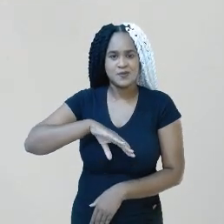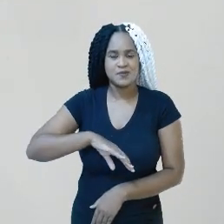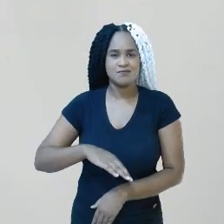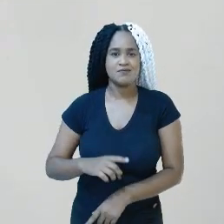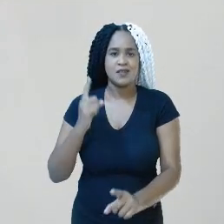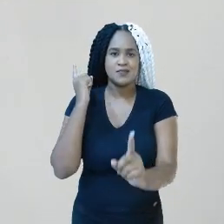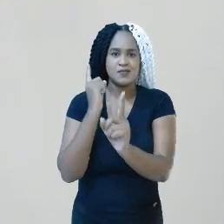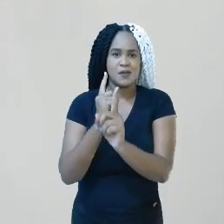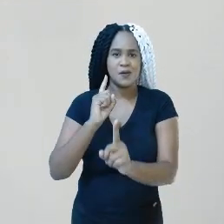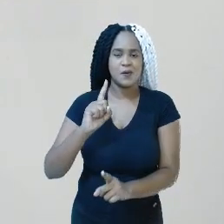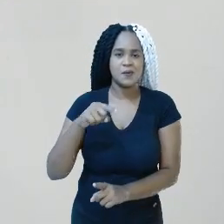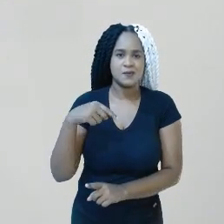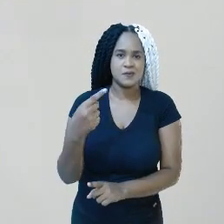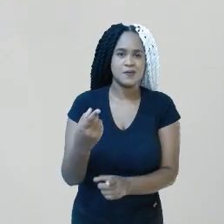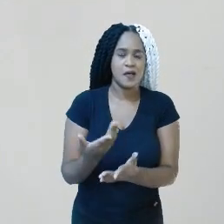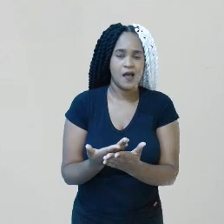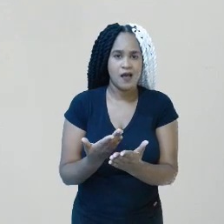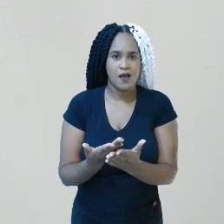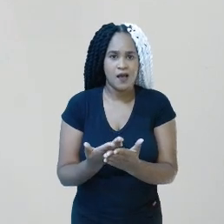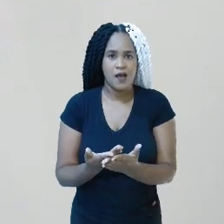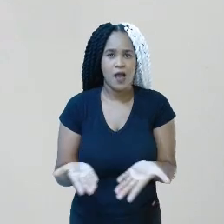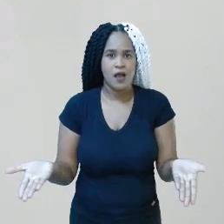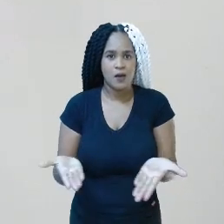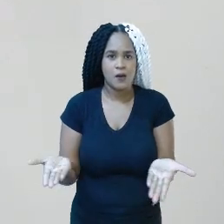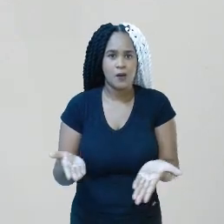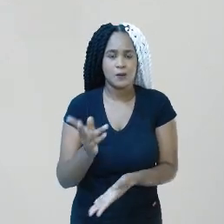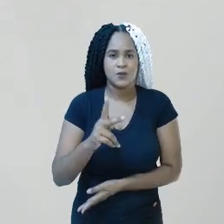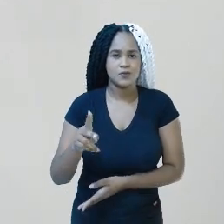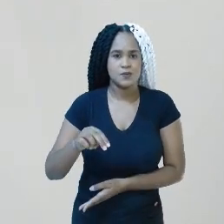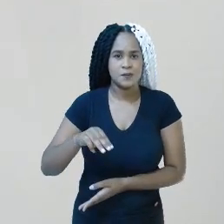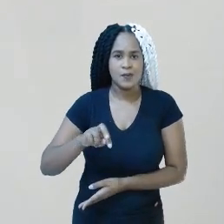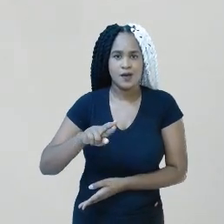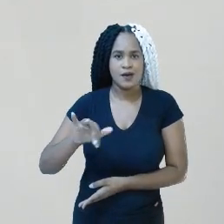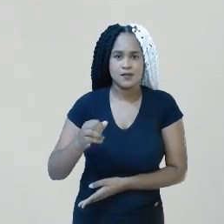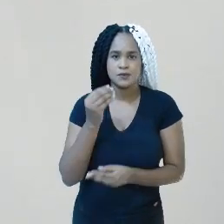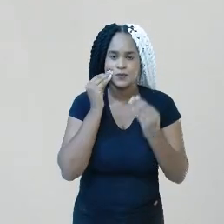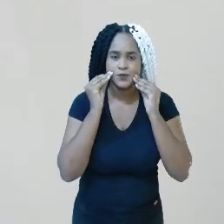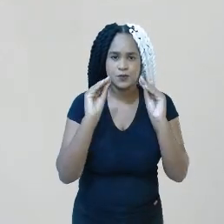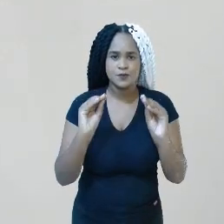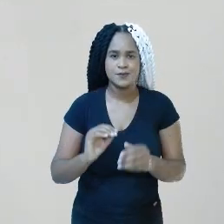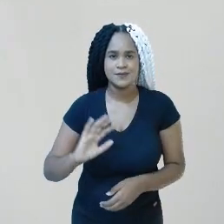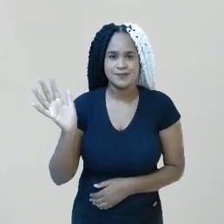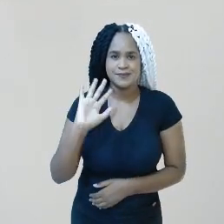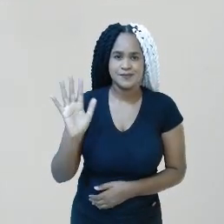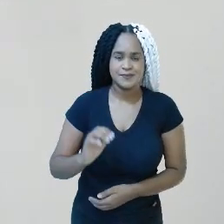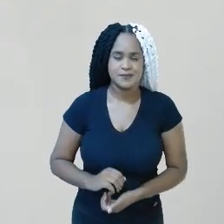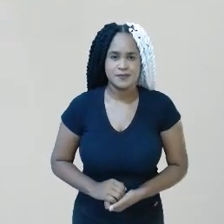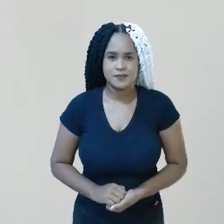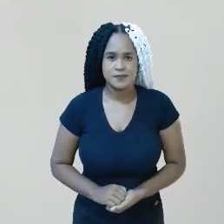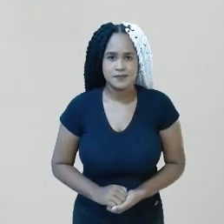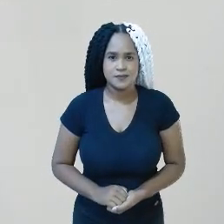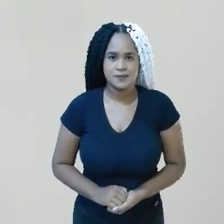aí, a gente se vê agora, vocês vão estudar com a professora Márcia. Beijão, até a próxima, tchau!